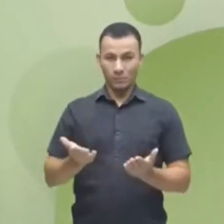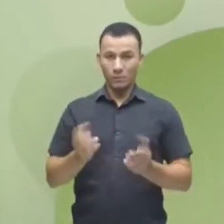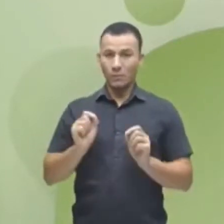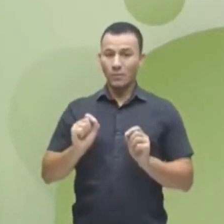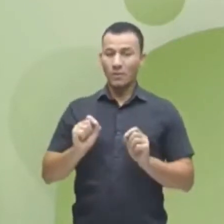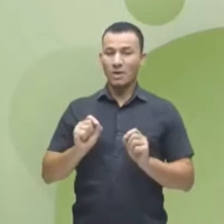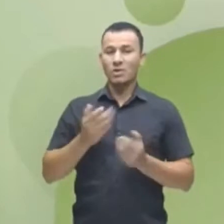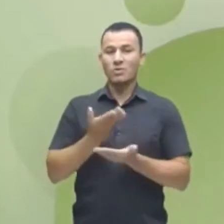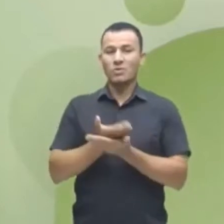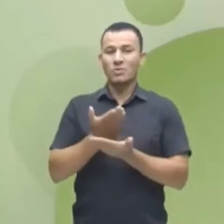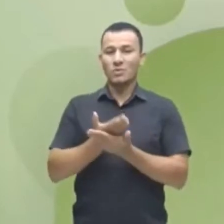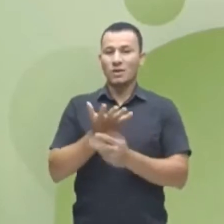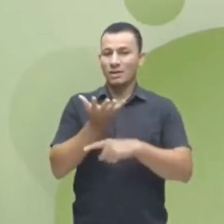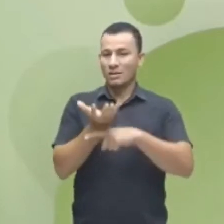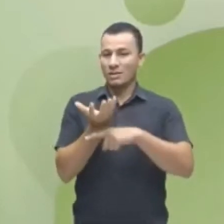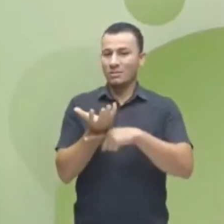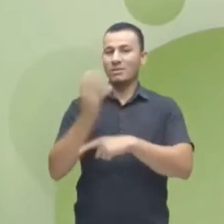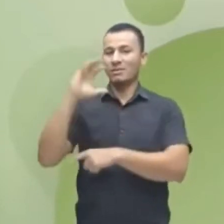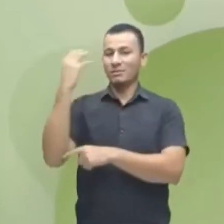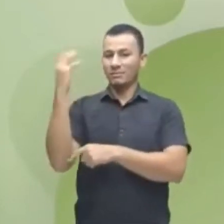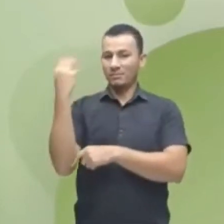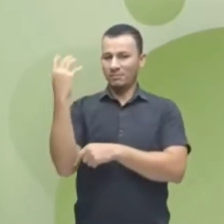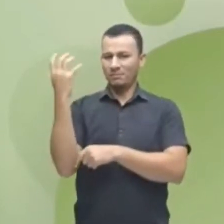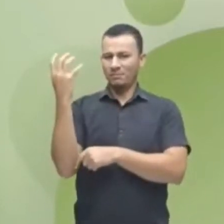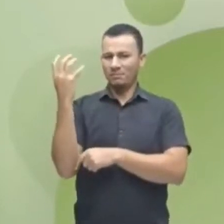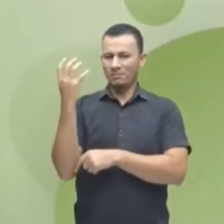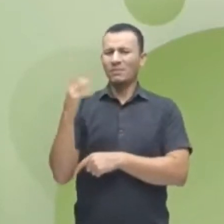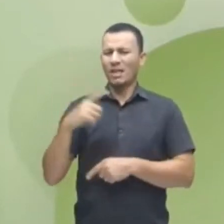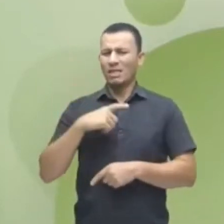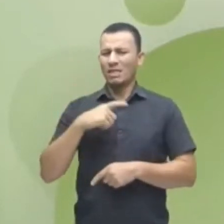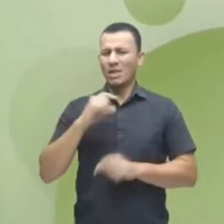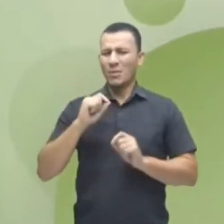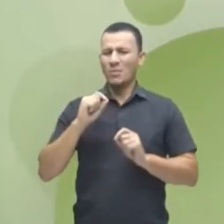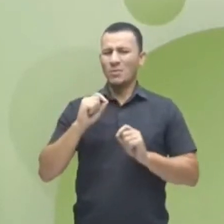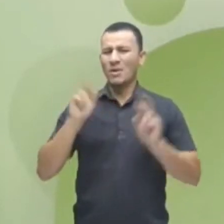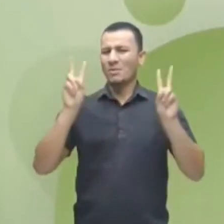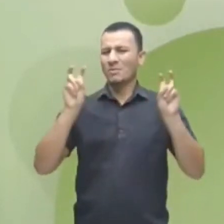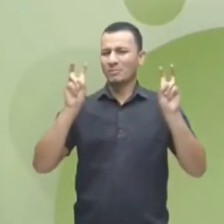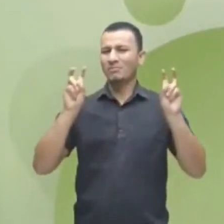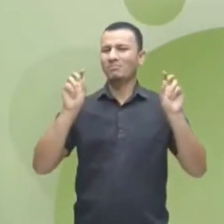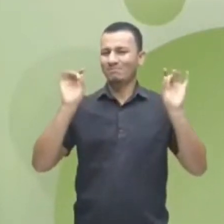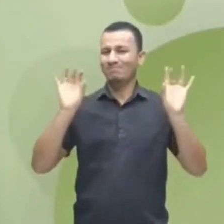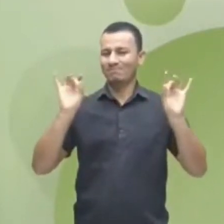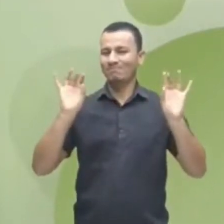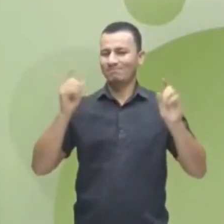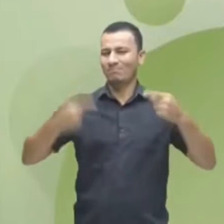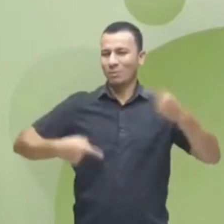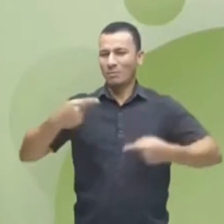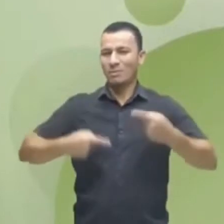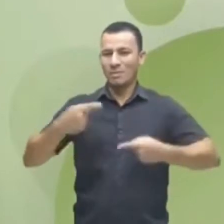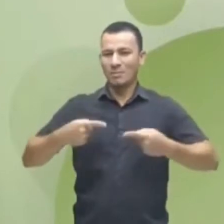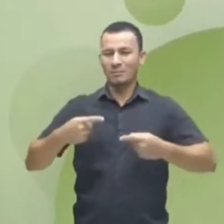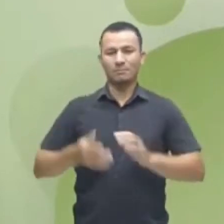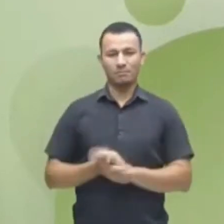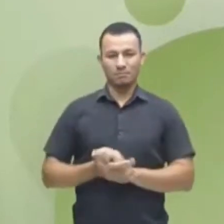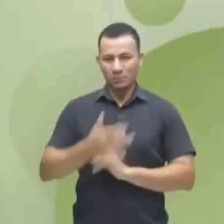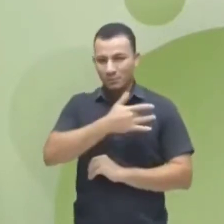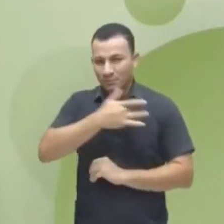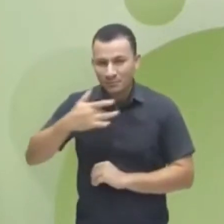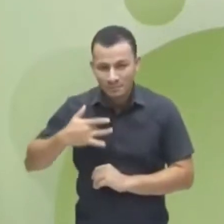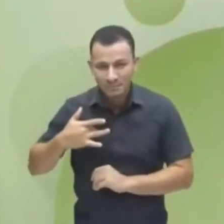aí eu trouxe um trabalho muito interessante para nós discutirmos hoje. Tudo bem? Todos com saúde, que